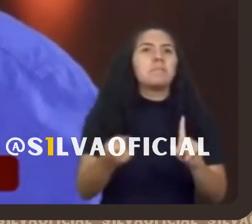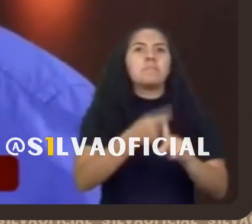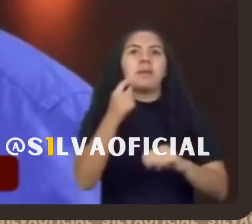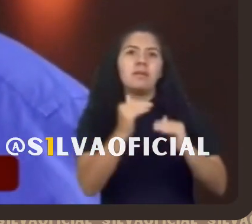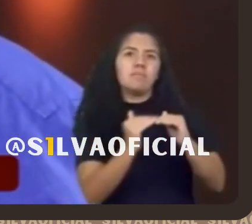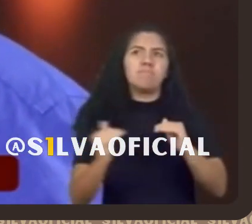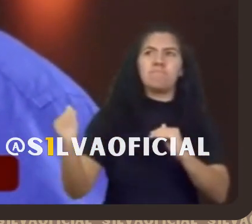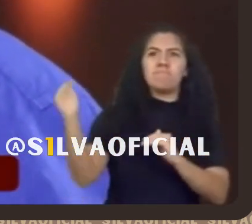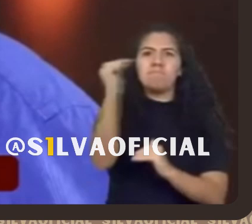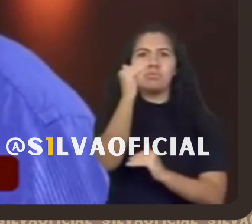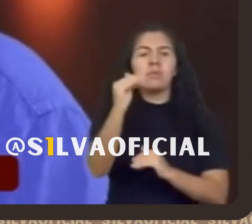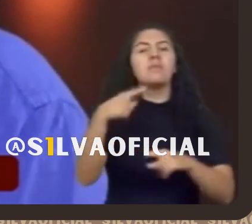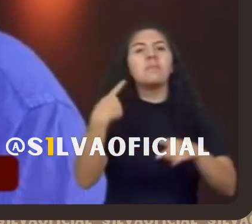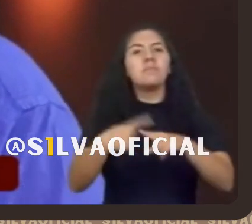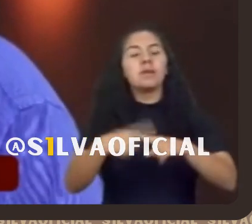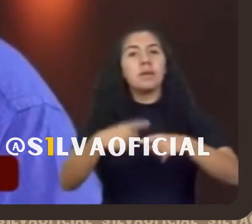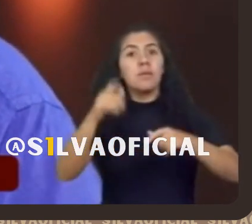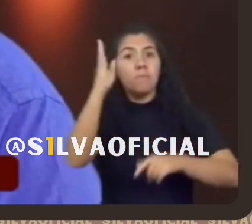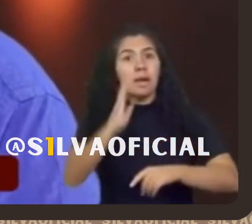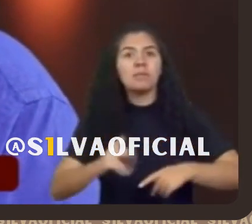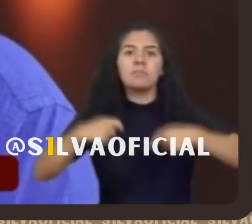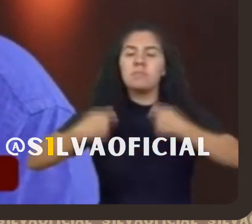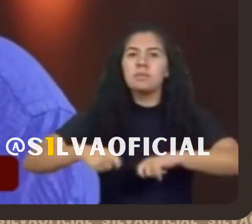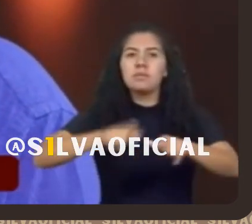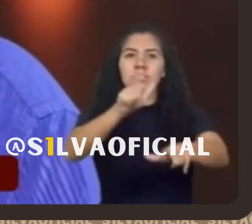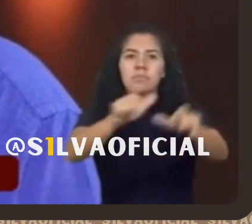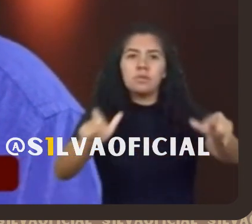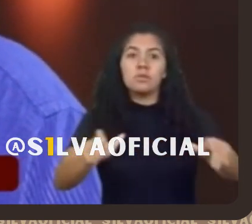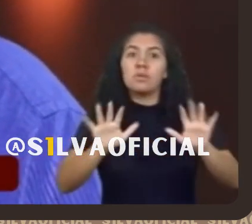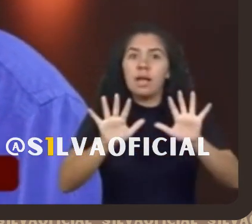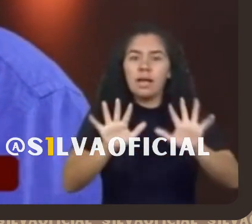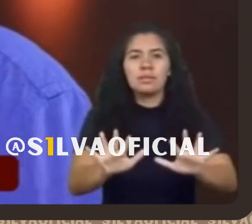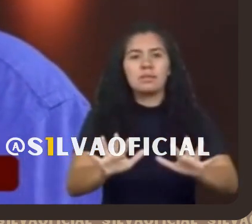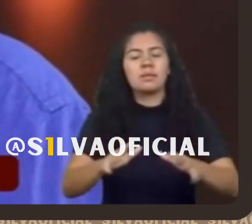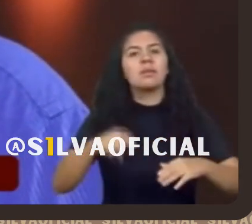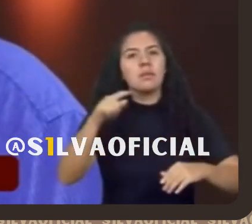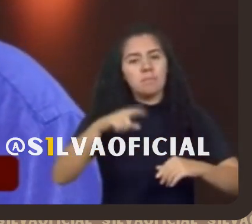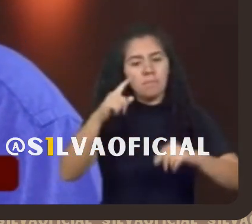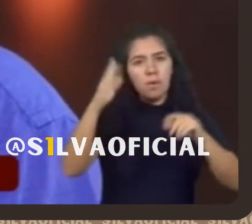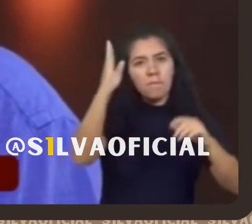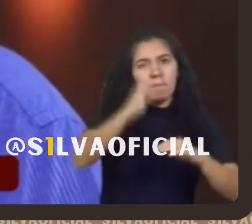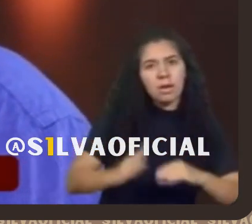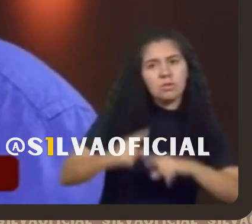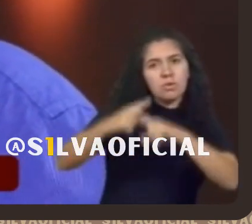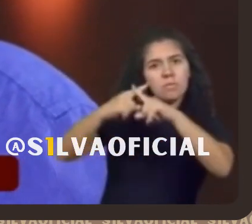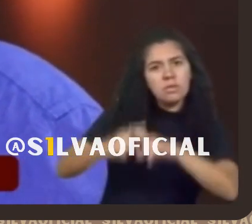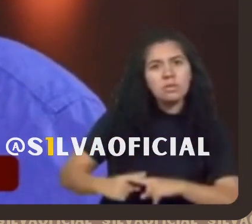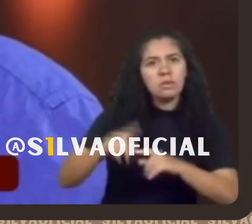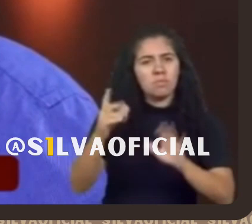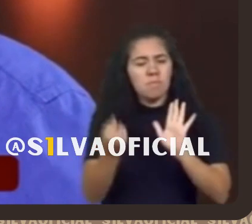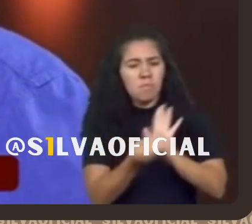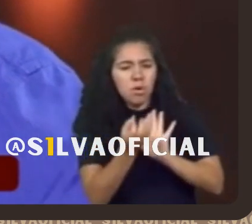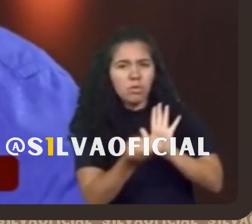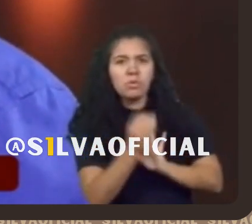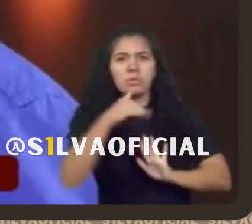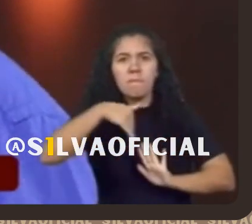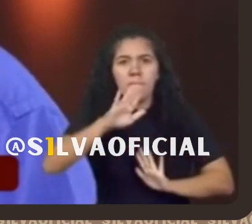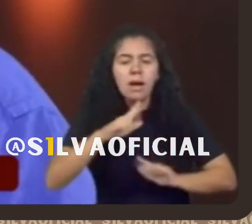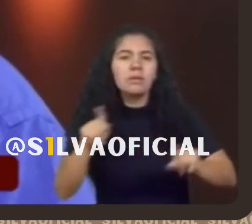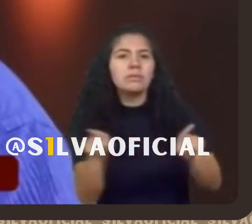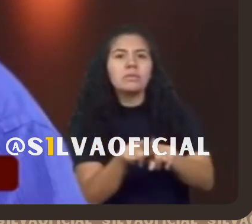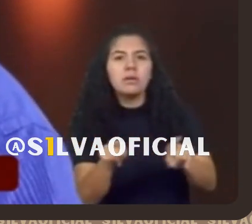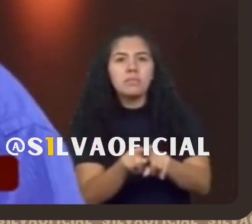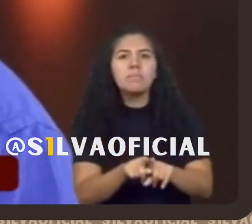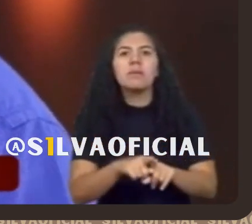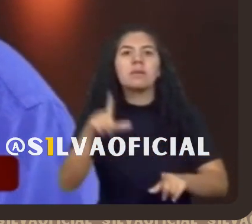precisa de gente assim pro Brasil se tornar um país mais competitivo um país mais produtivo e um país que esteja entre as maiores